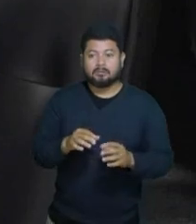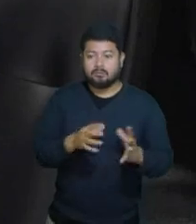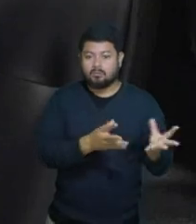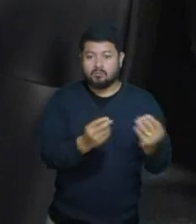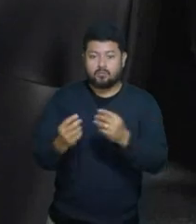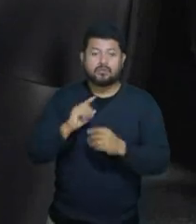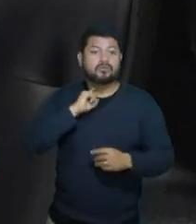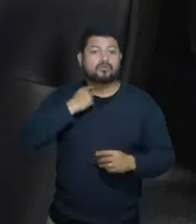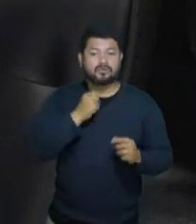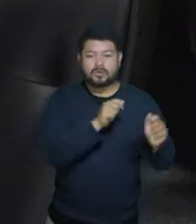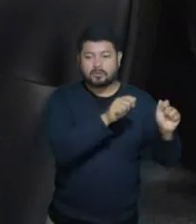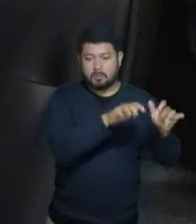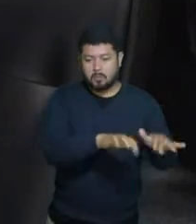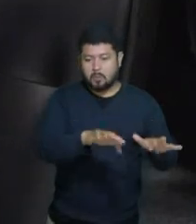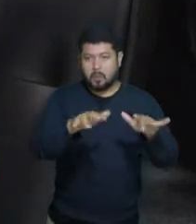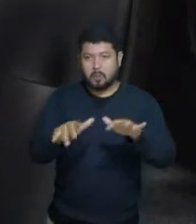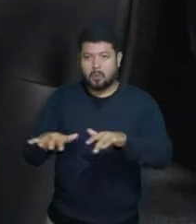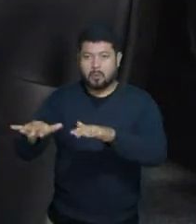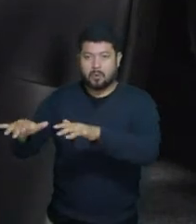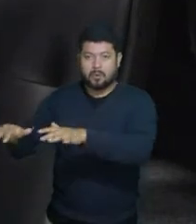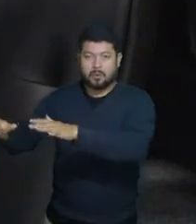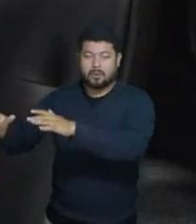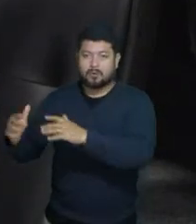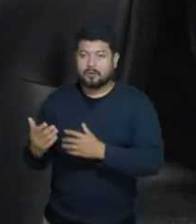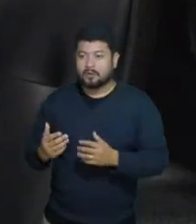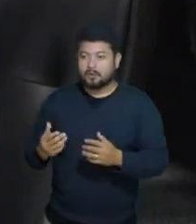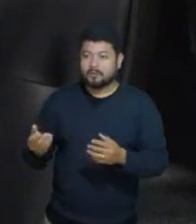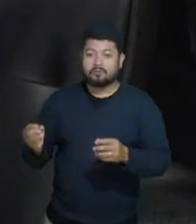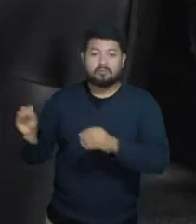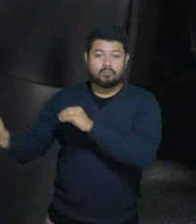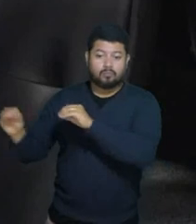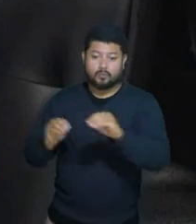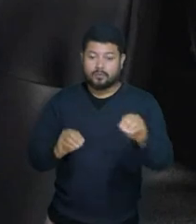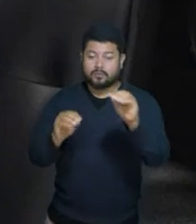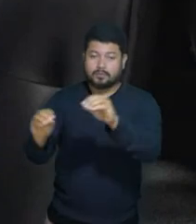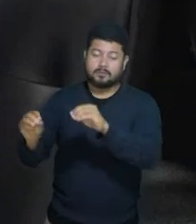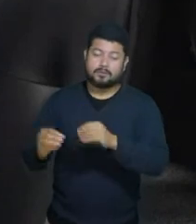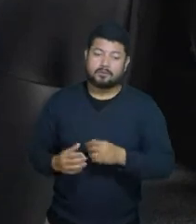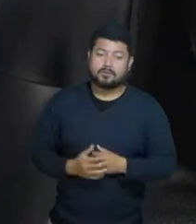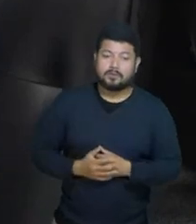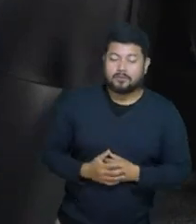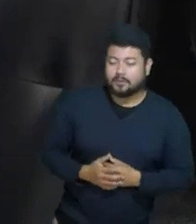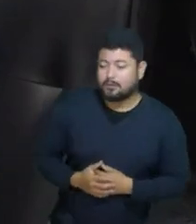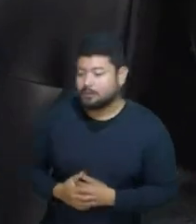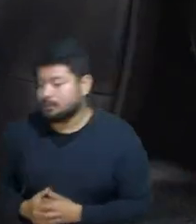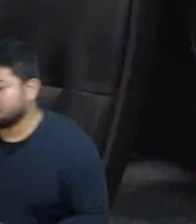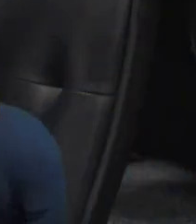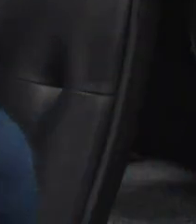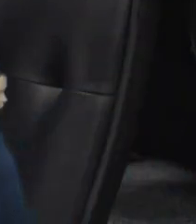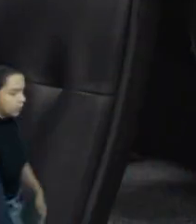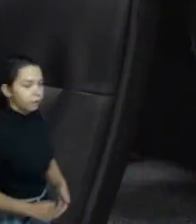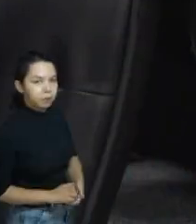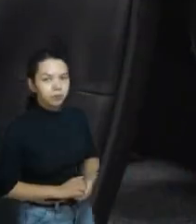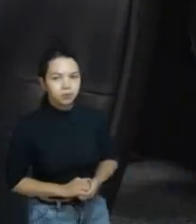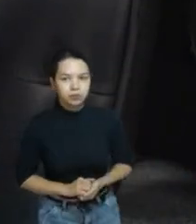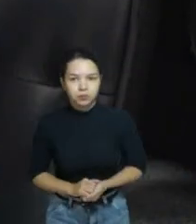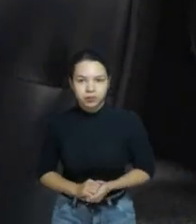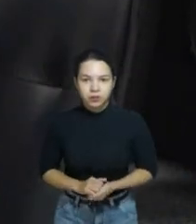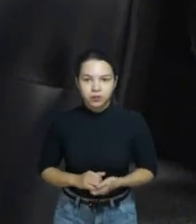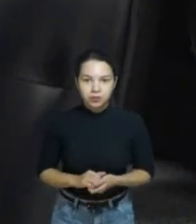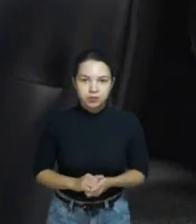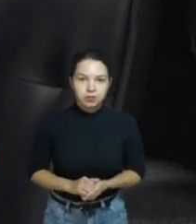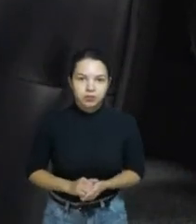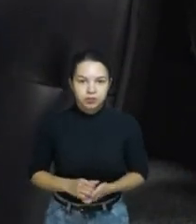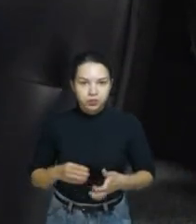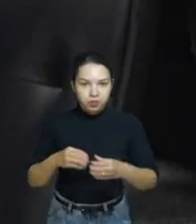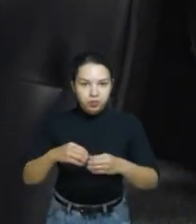dessa grande bacia hidrográfica, que ela vai muito além do que esses municípios que estão no entorno da Bahia, né? E que afetam